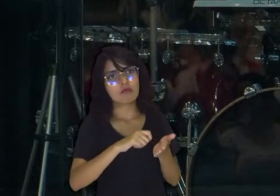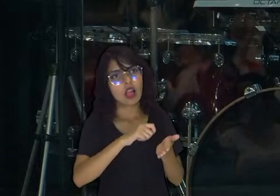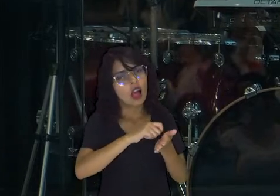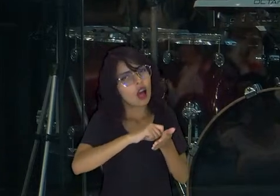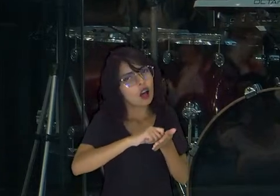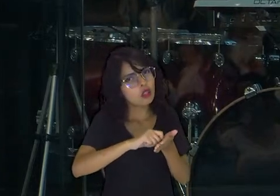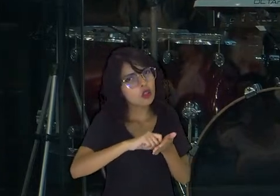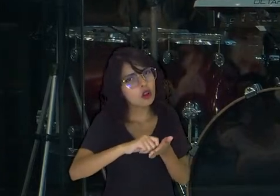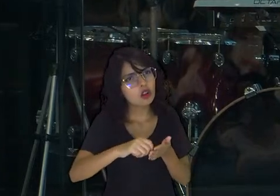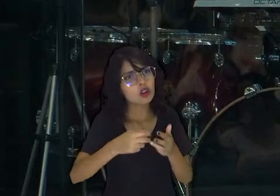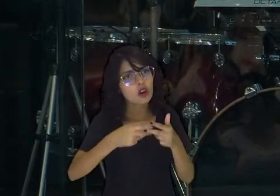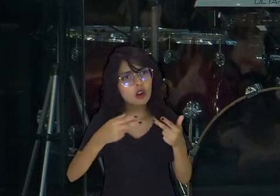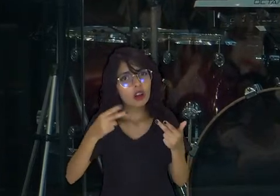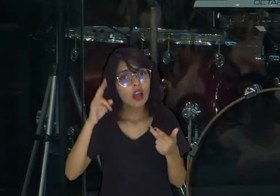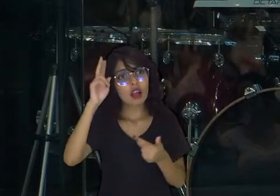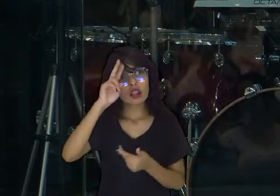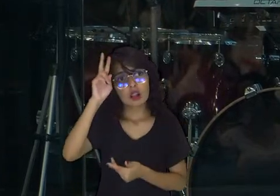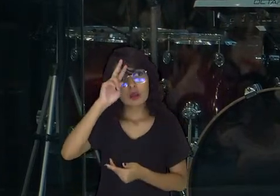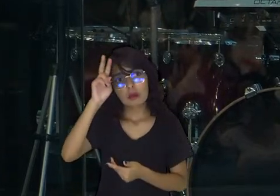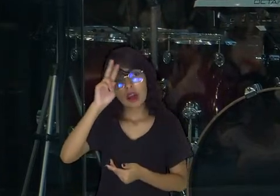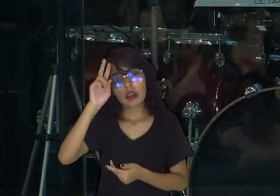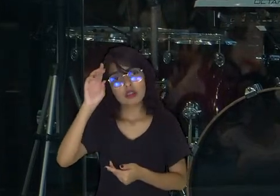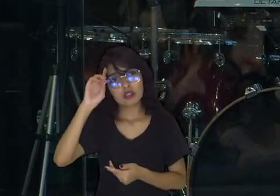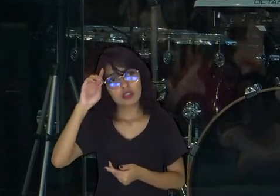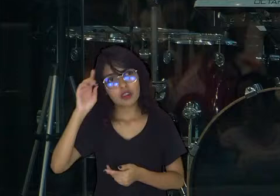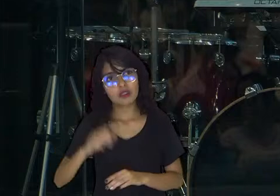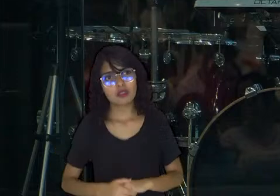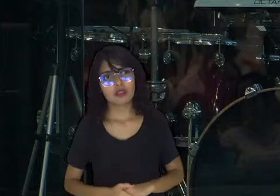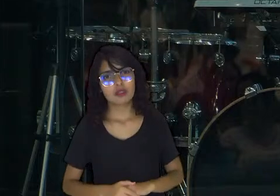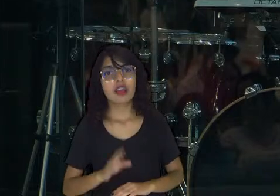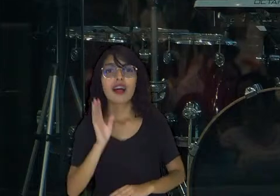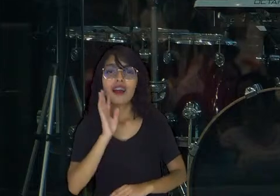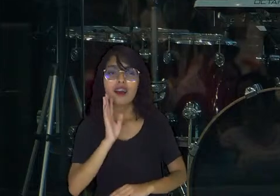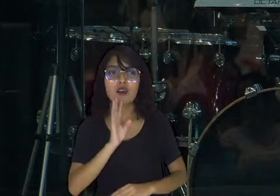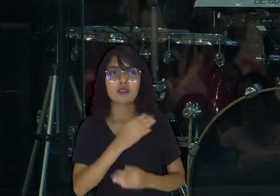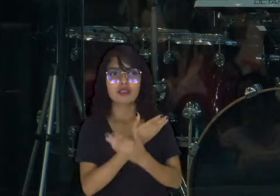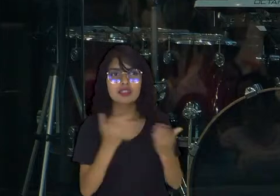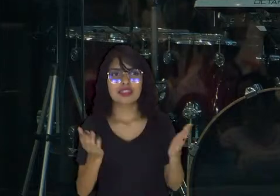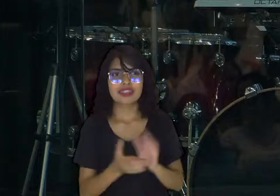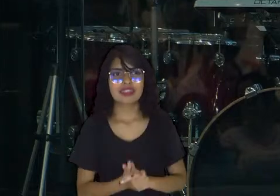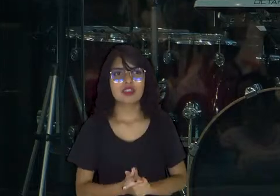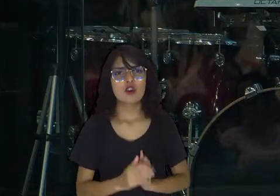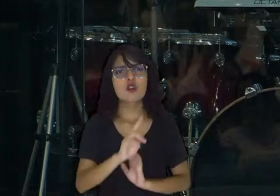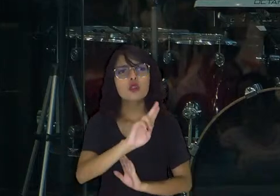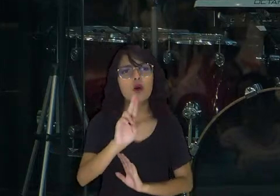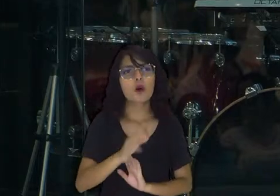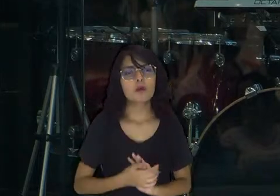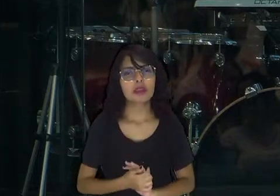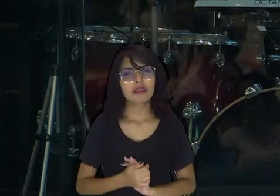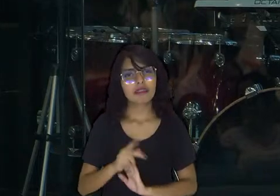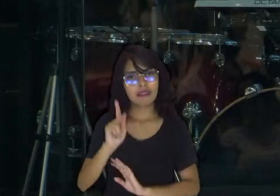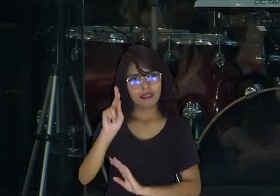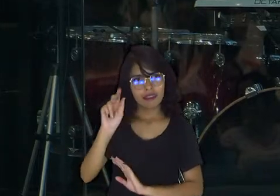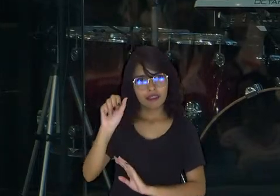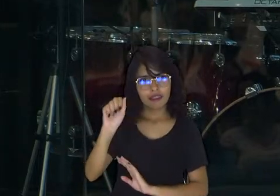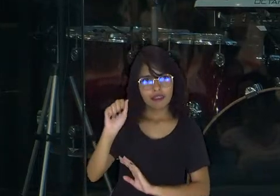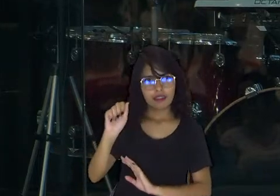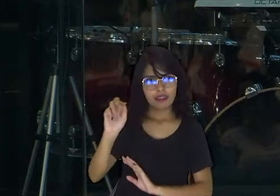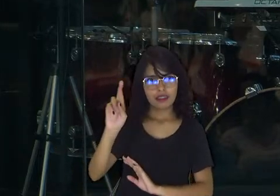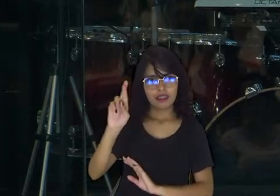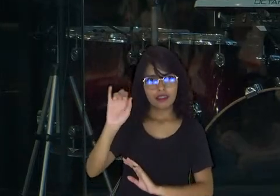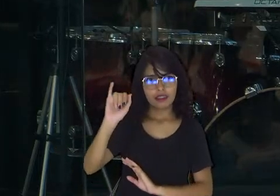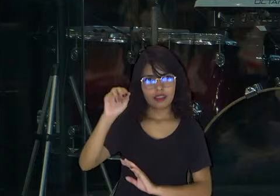lembrar desse dia. Vai ser muito legal para você. Como é seu nome? Karina. Karina. Olha o nome da minha